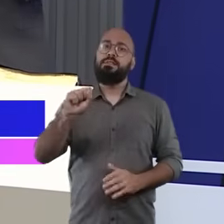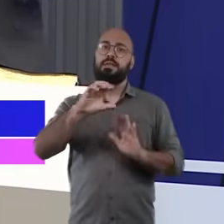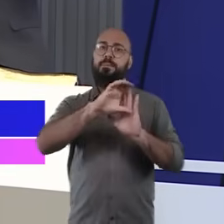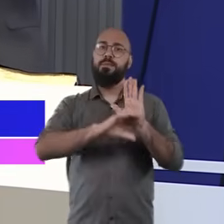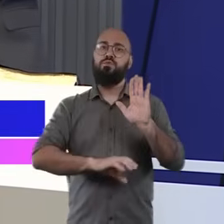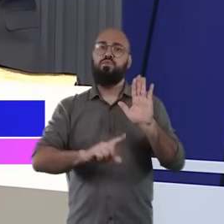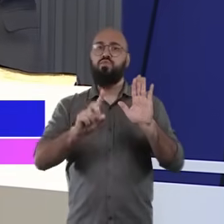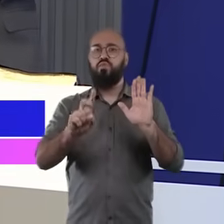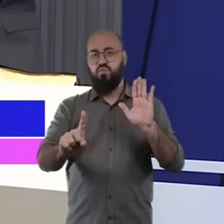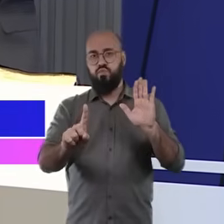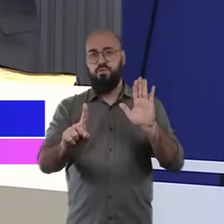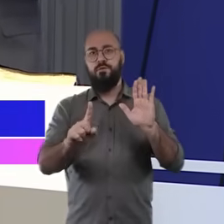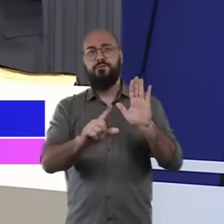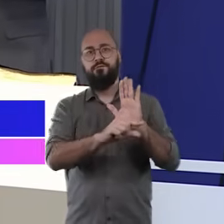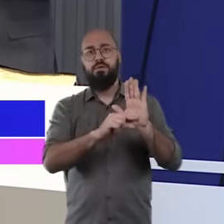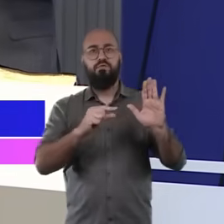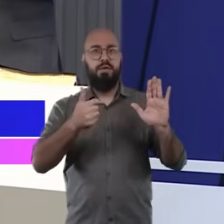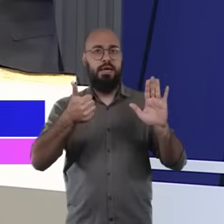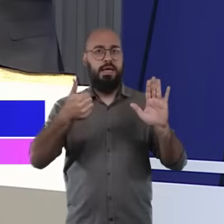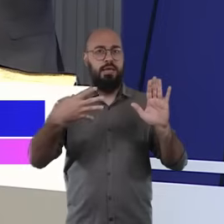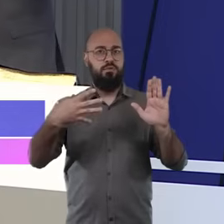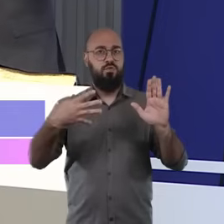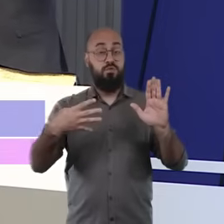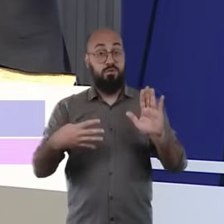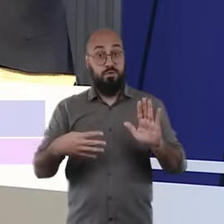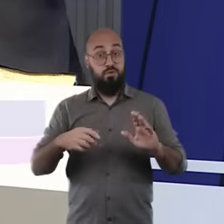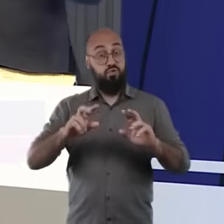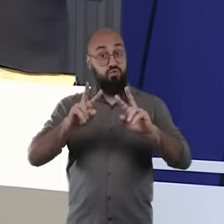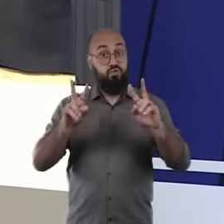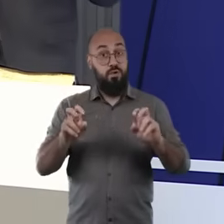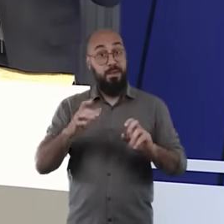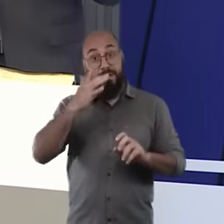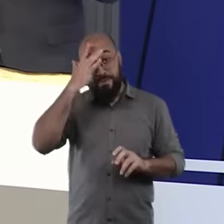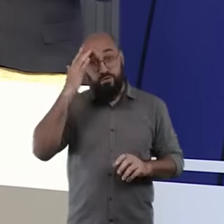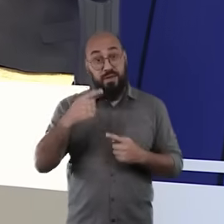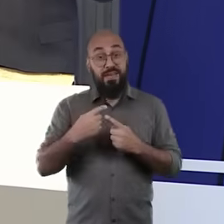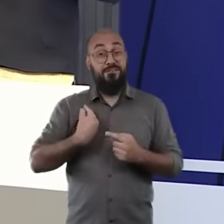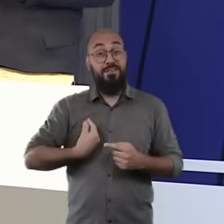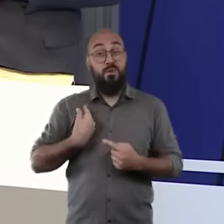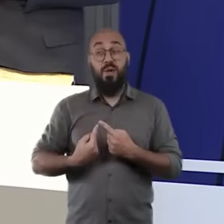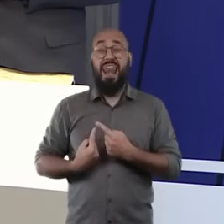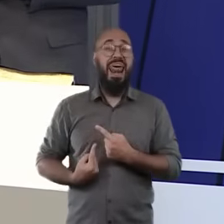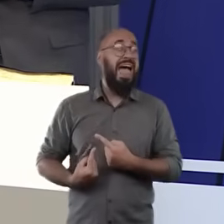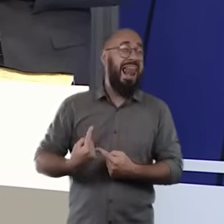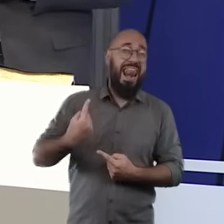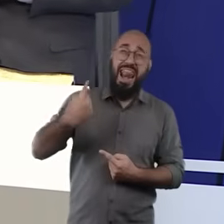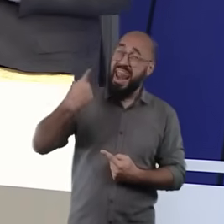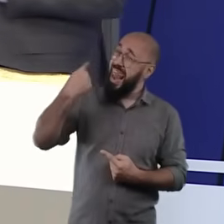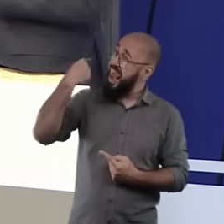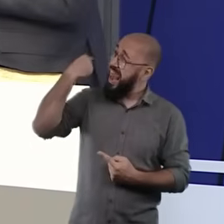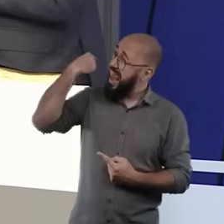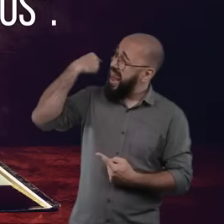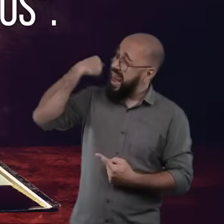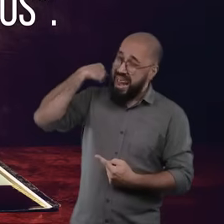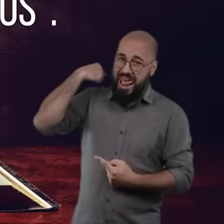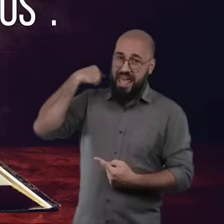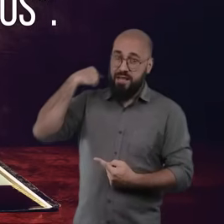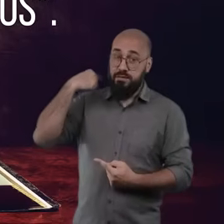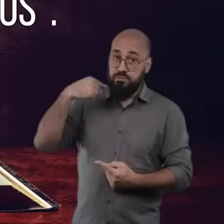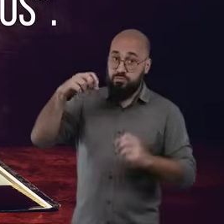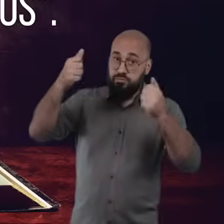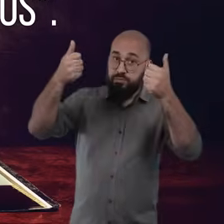no versículo 14, falando sobre alguém que viveu lá atrás, bem no comecinho da história do mundo. Olha o que diz a